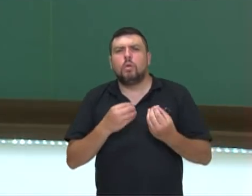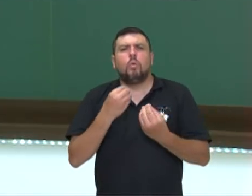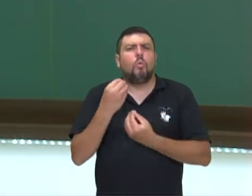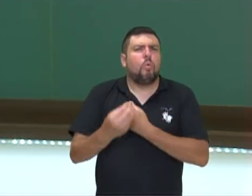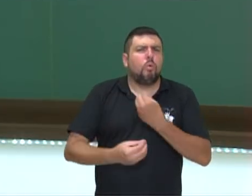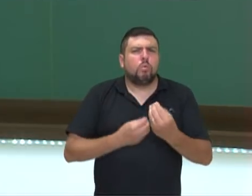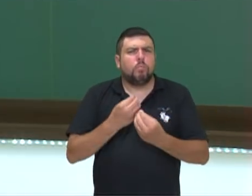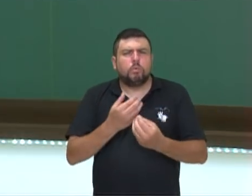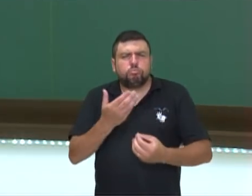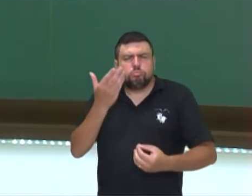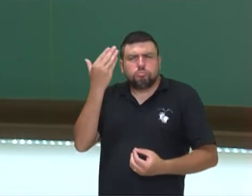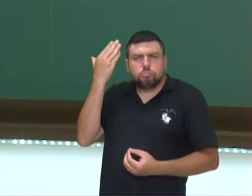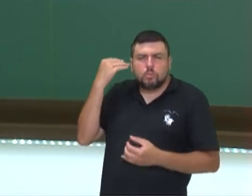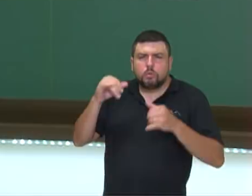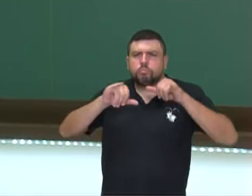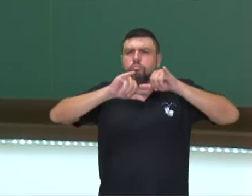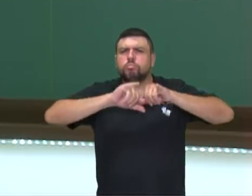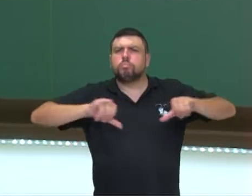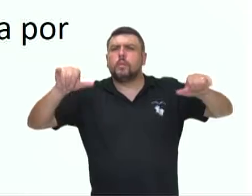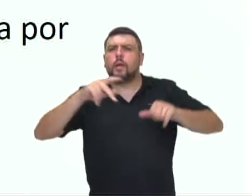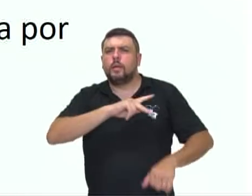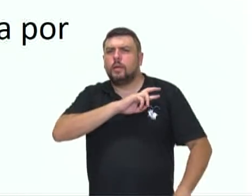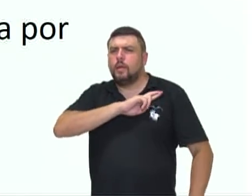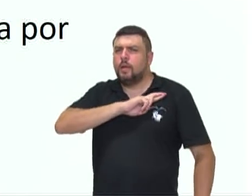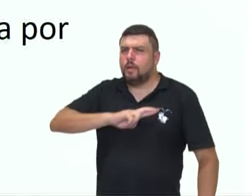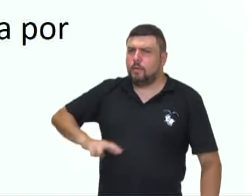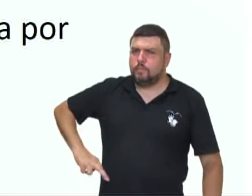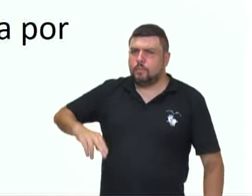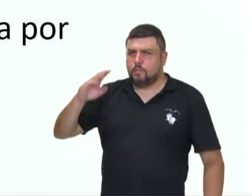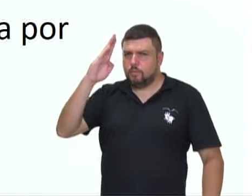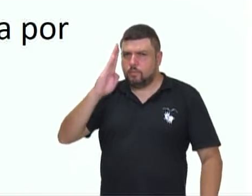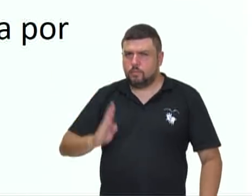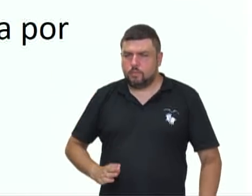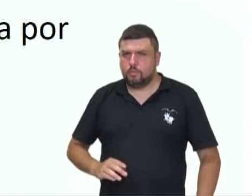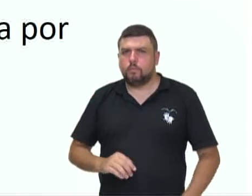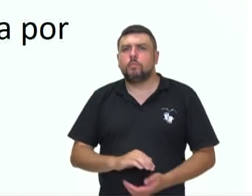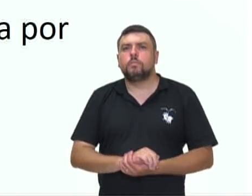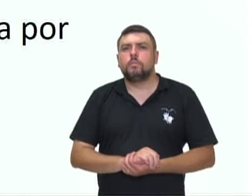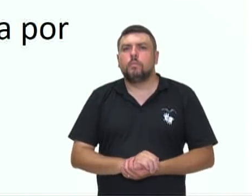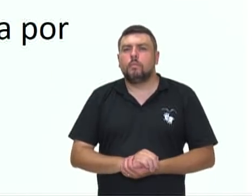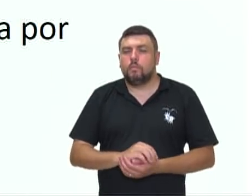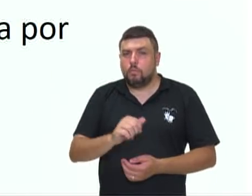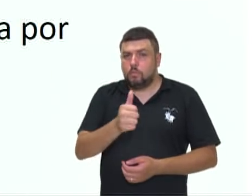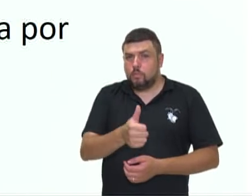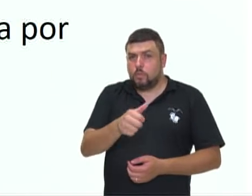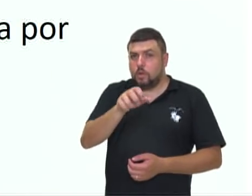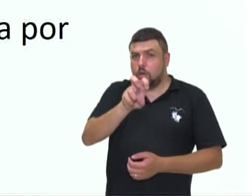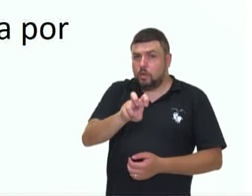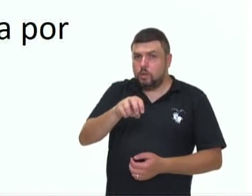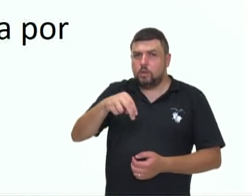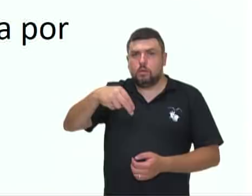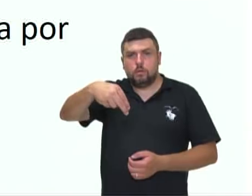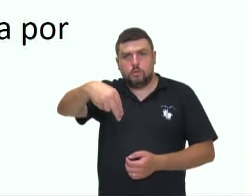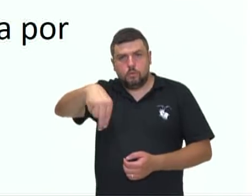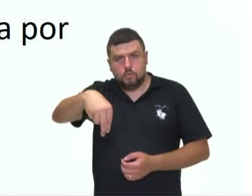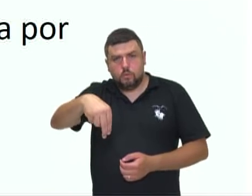a proclamação da República no Brasil? Ela ocorreu em 15 de novembro de